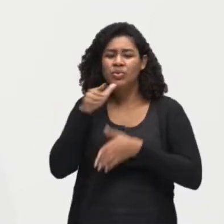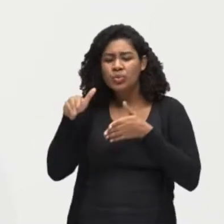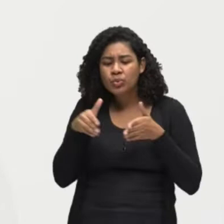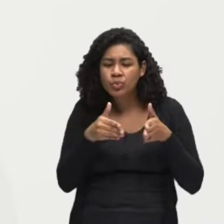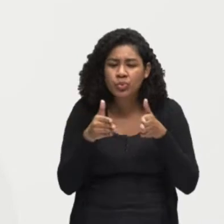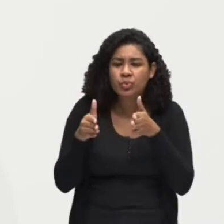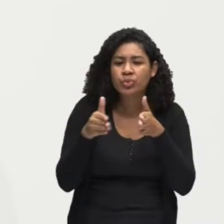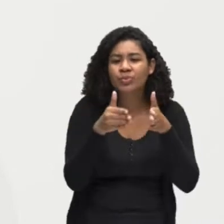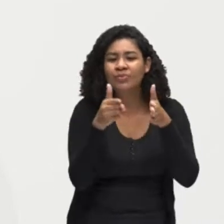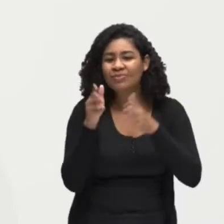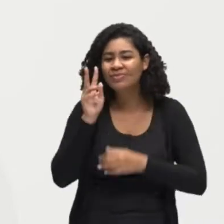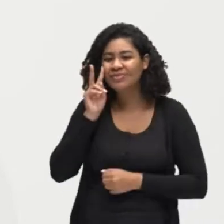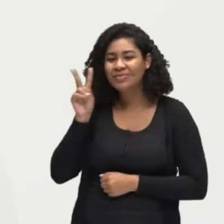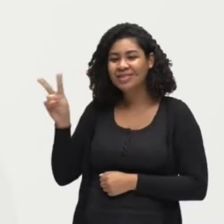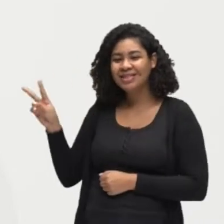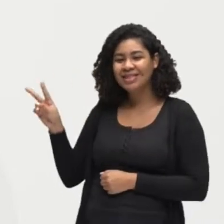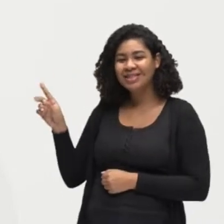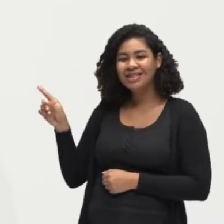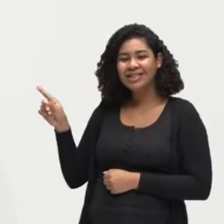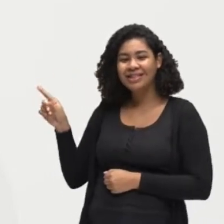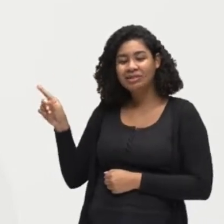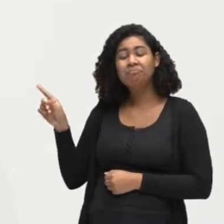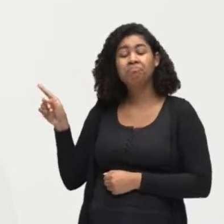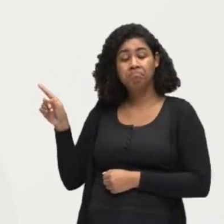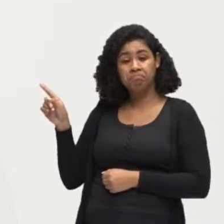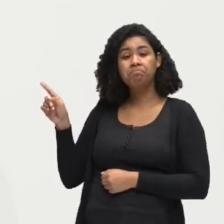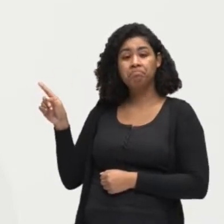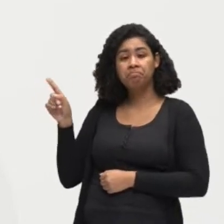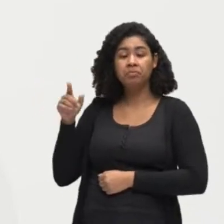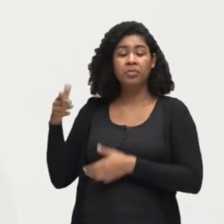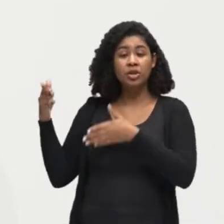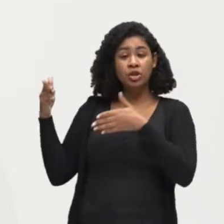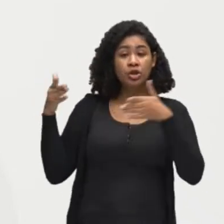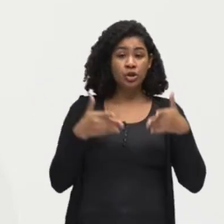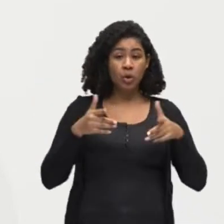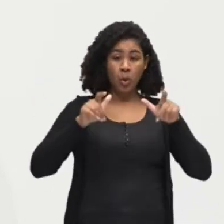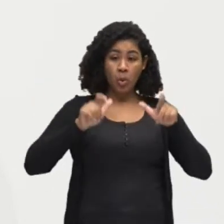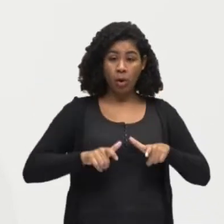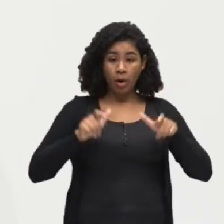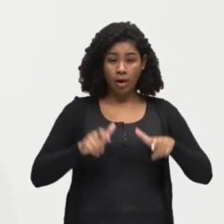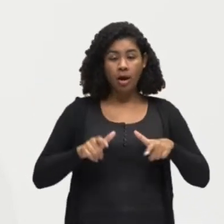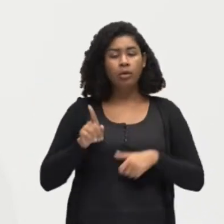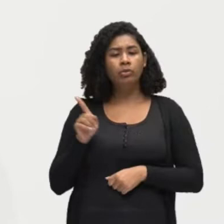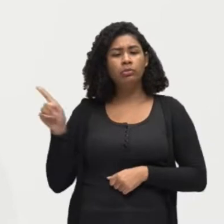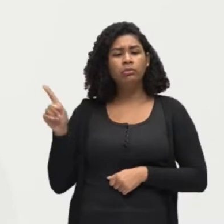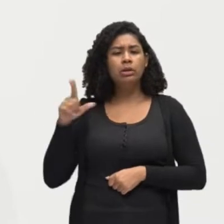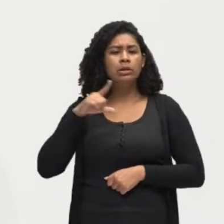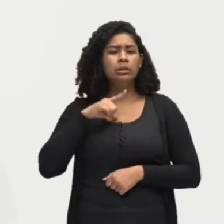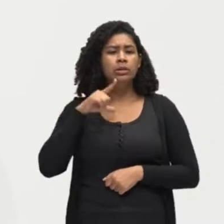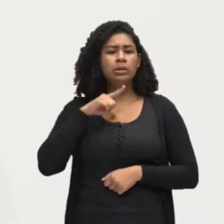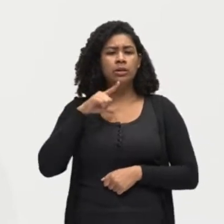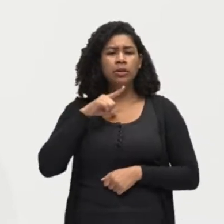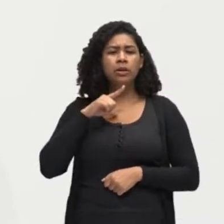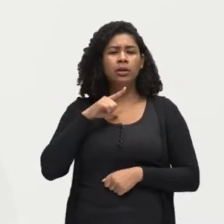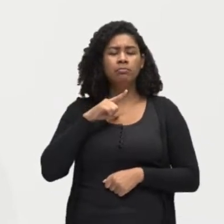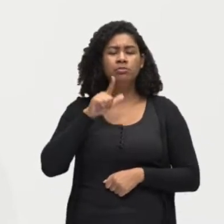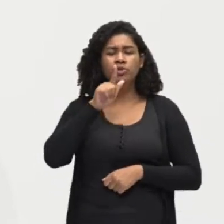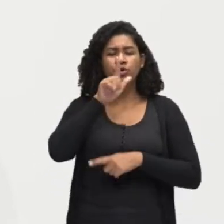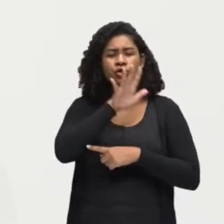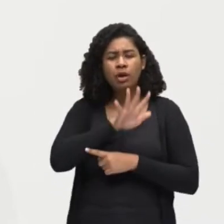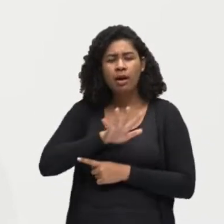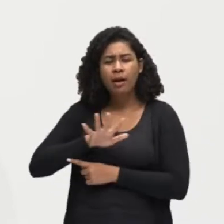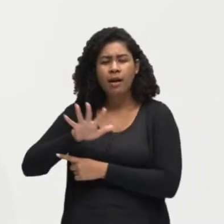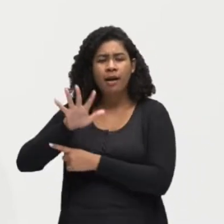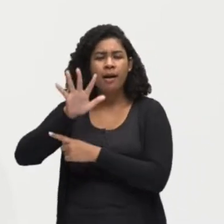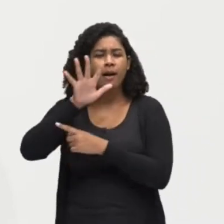chegar a essa região aqui e ele vai trazer toda uma visão panorâmica da viagem que até